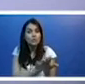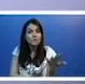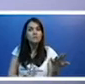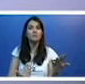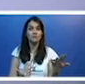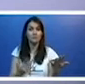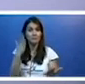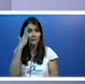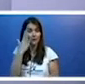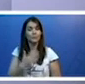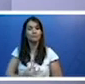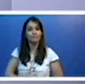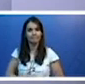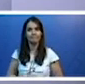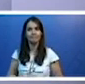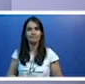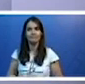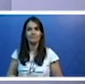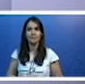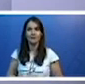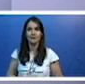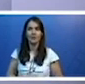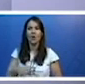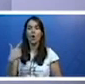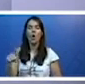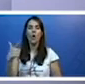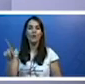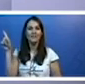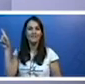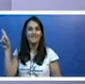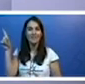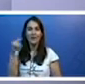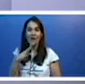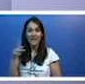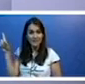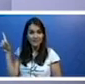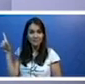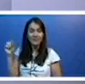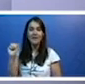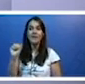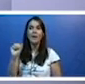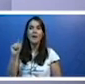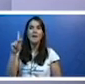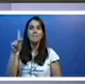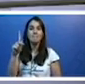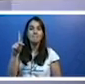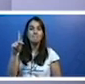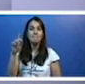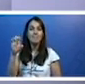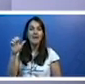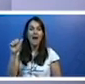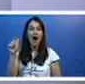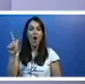é fato. Aqui nós temos um outro aparelho que ele é utilizado, ele chama-se pHmetro ou pHômetro.